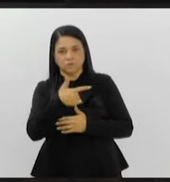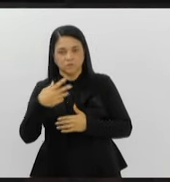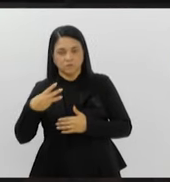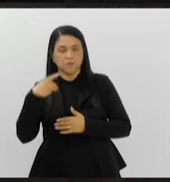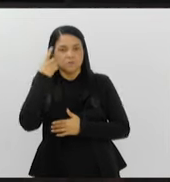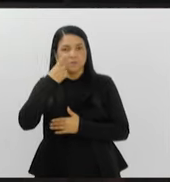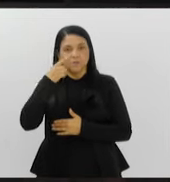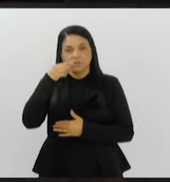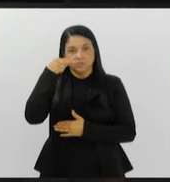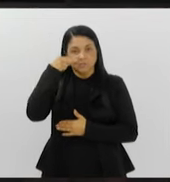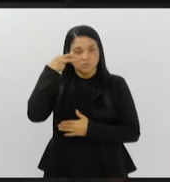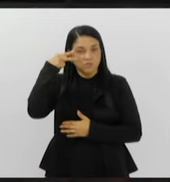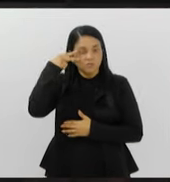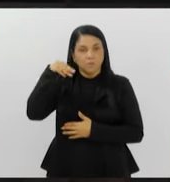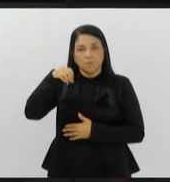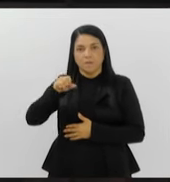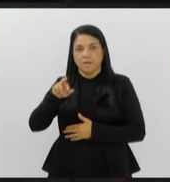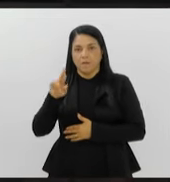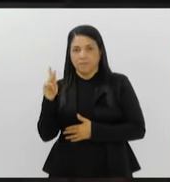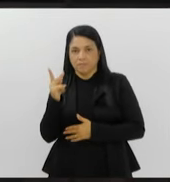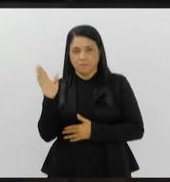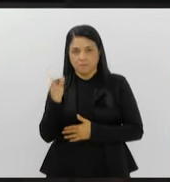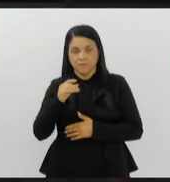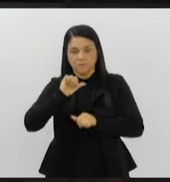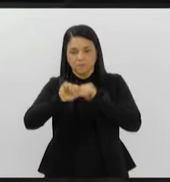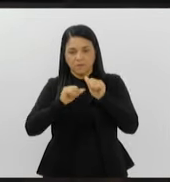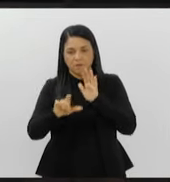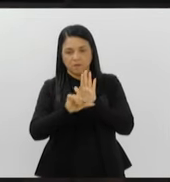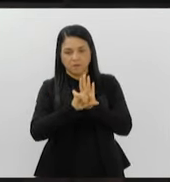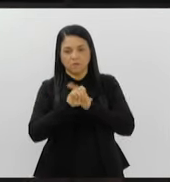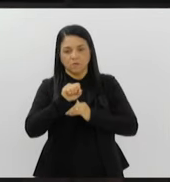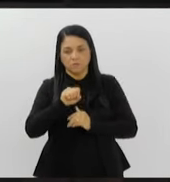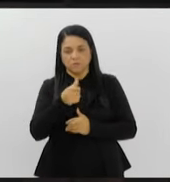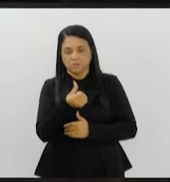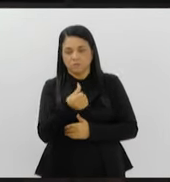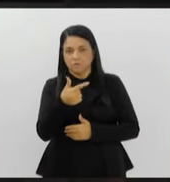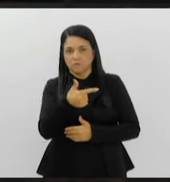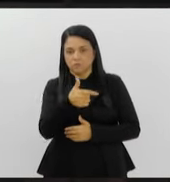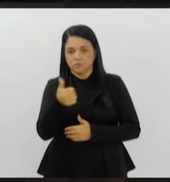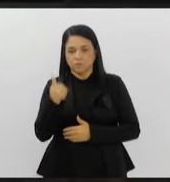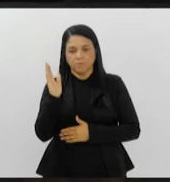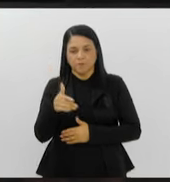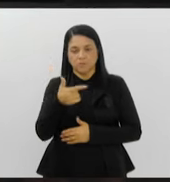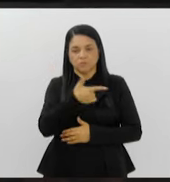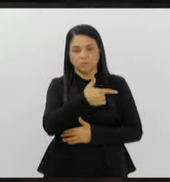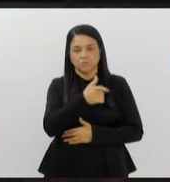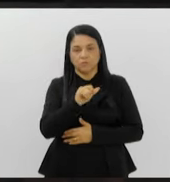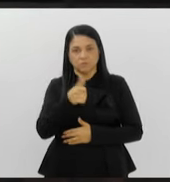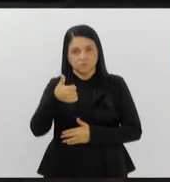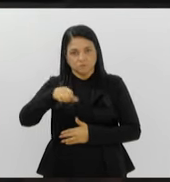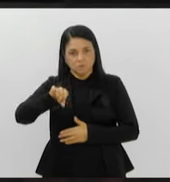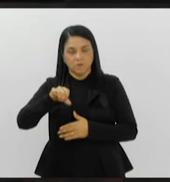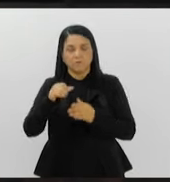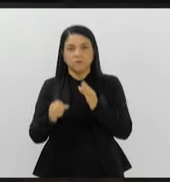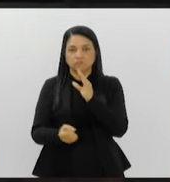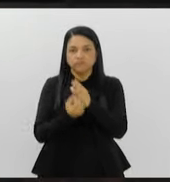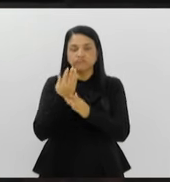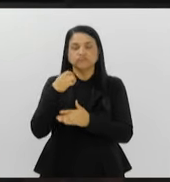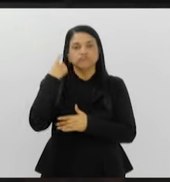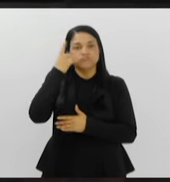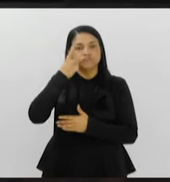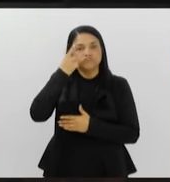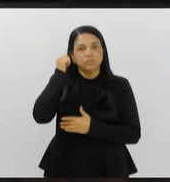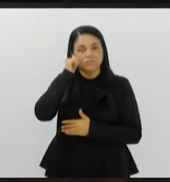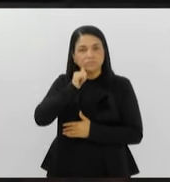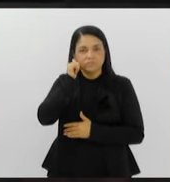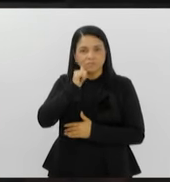deputada Tia Ju e Marta Rocha, que altera a lei 8.621, de 18 de novembro de 2019, institui o Estatuto da Mulher Parlamentar e Ocupante